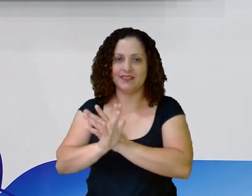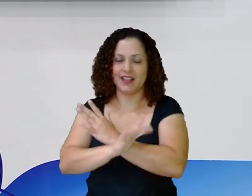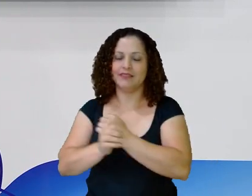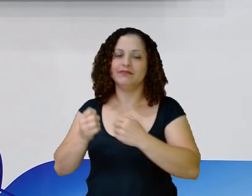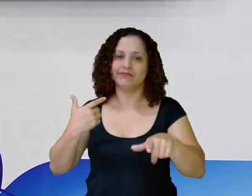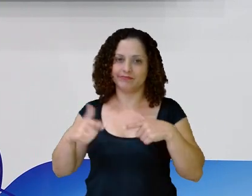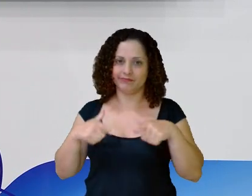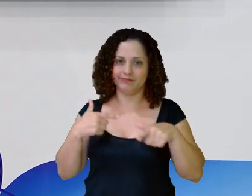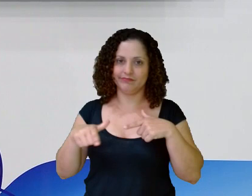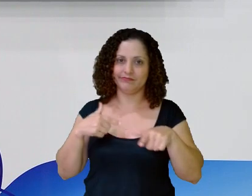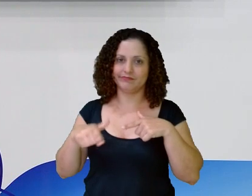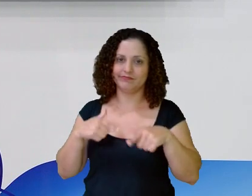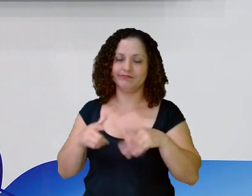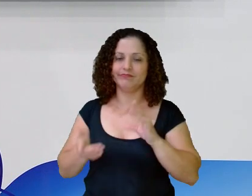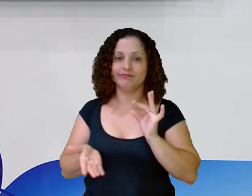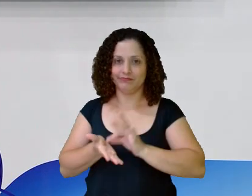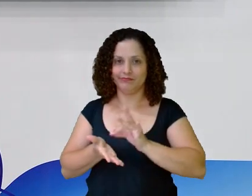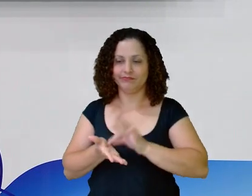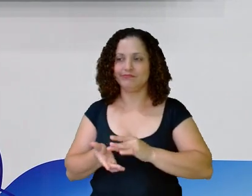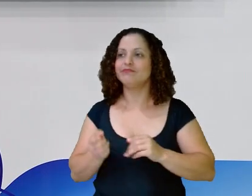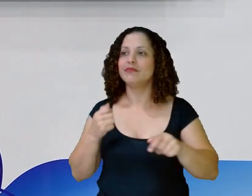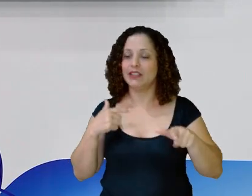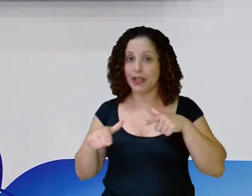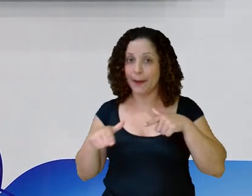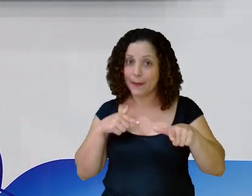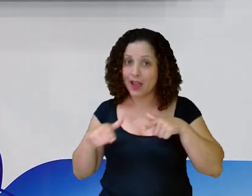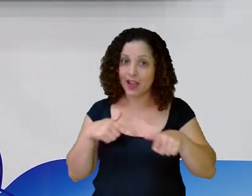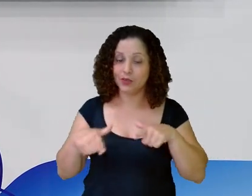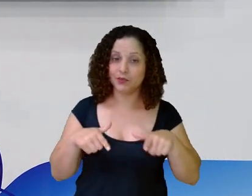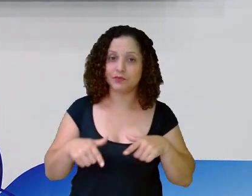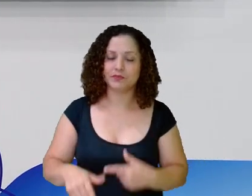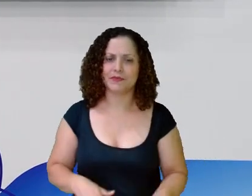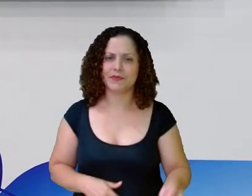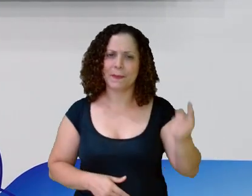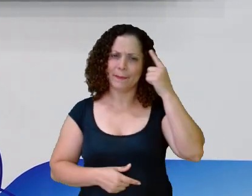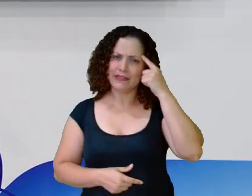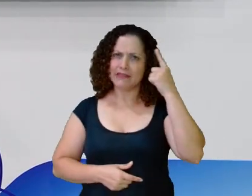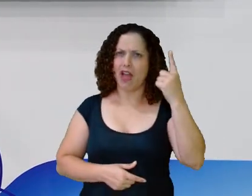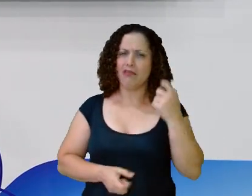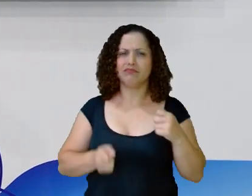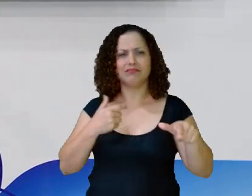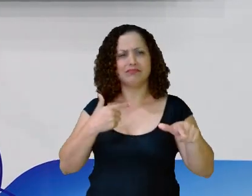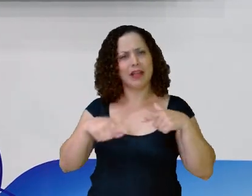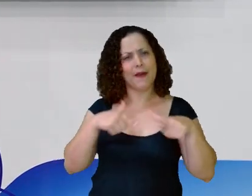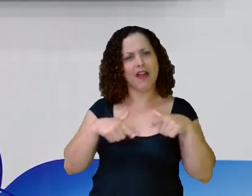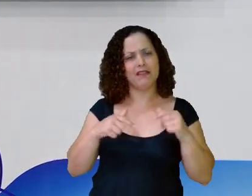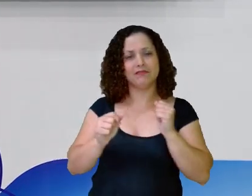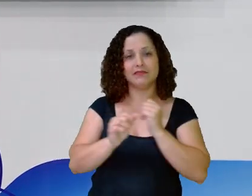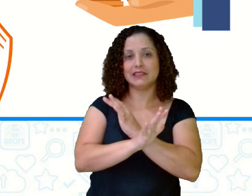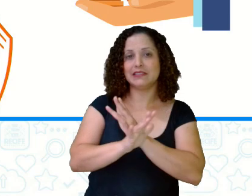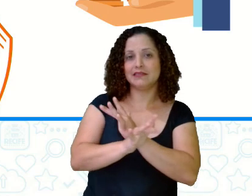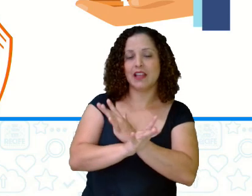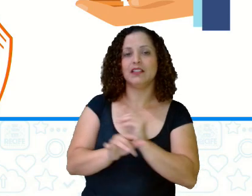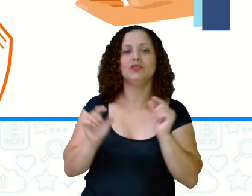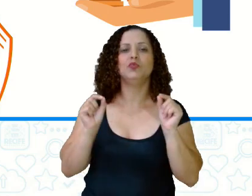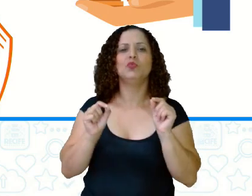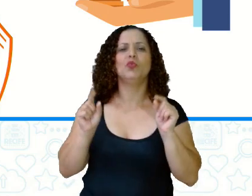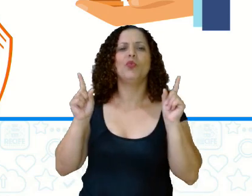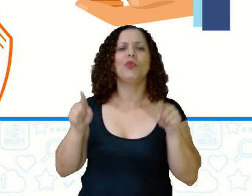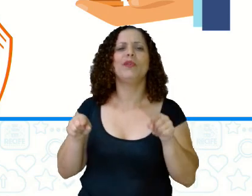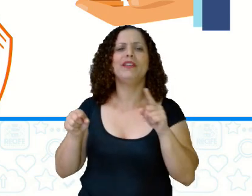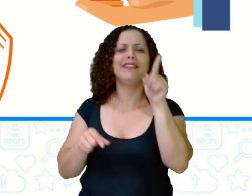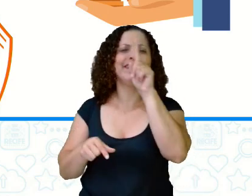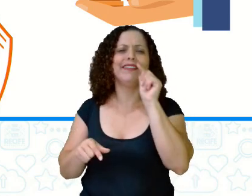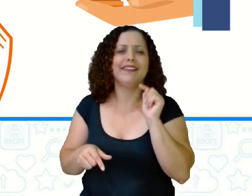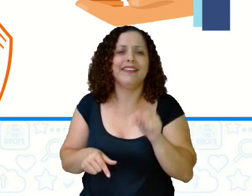trabalhar. Pois é, trabalho. E aí, quando a gente pensa esse trabalho na cidade, o que seria esse trabalho na